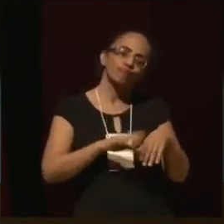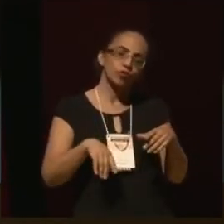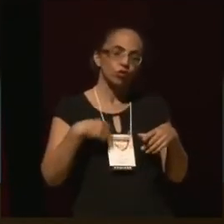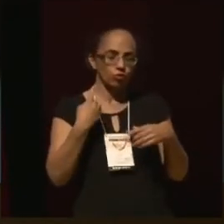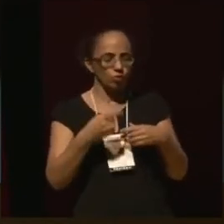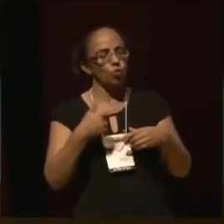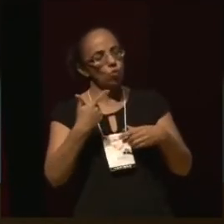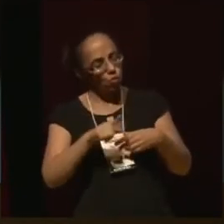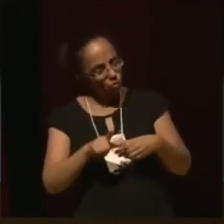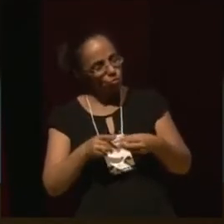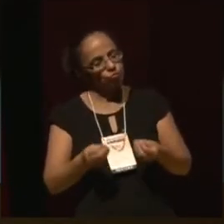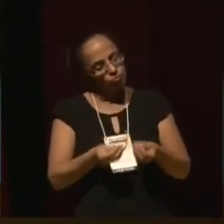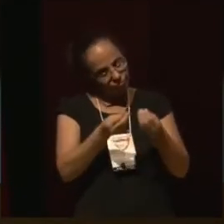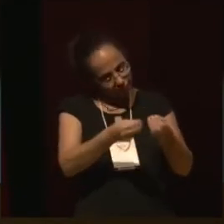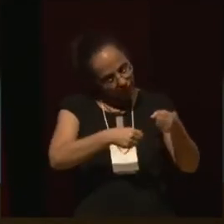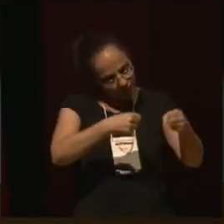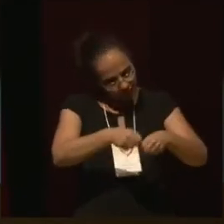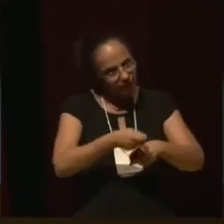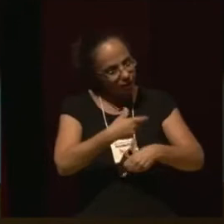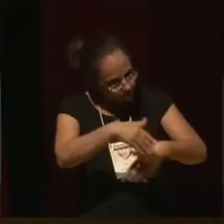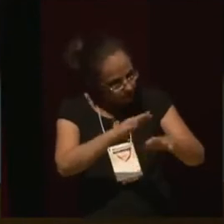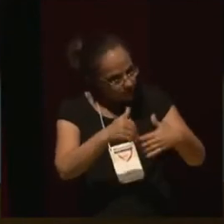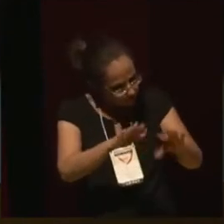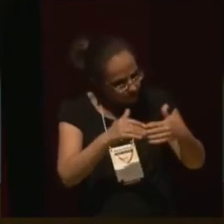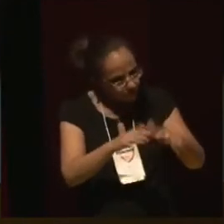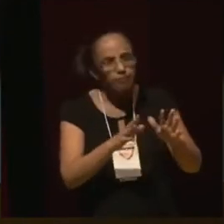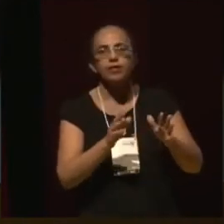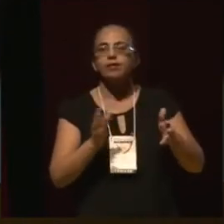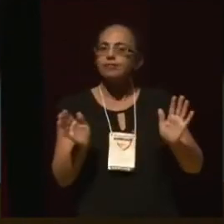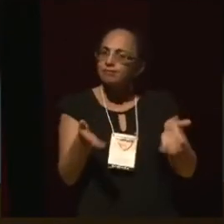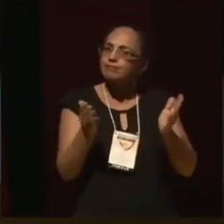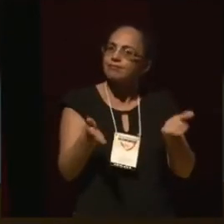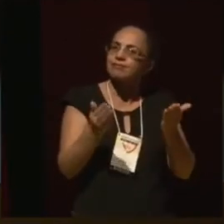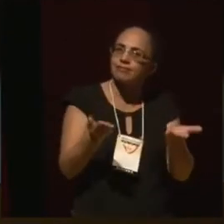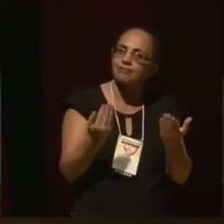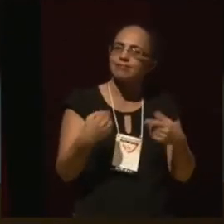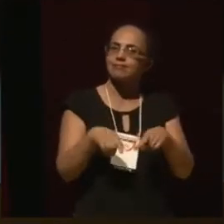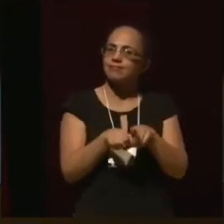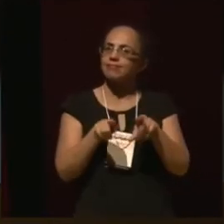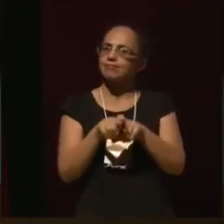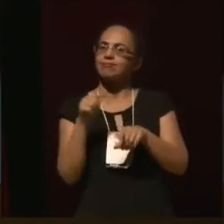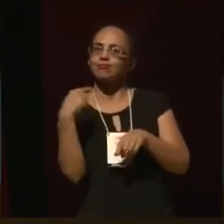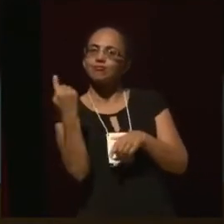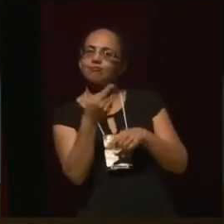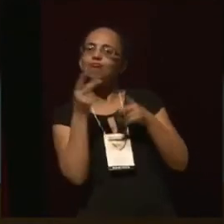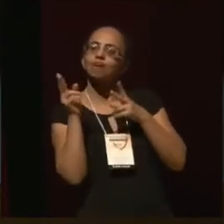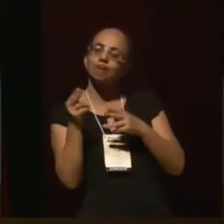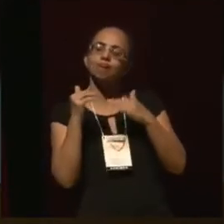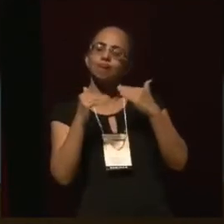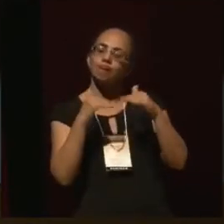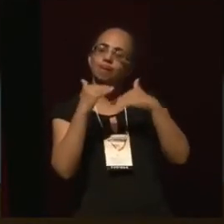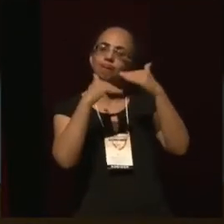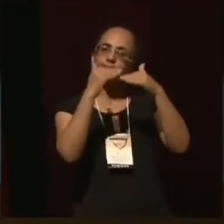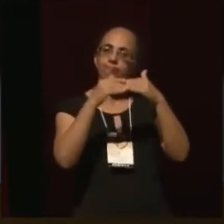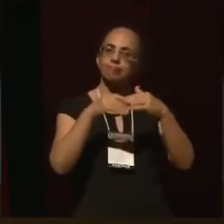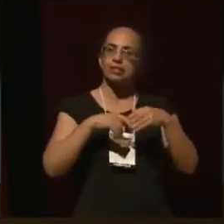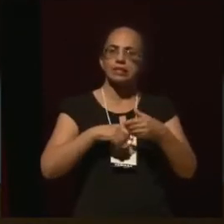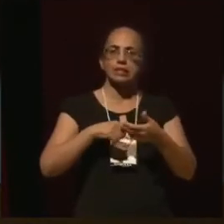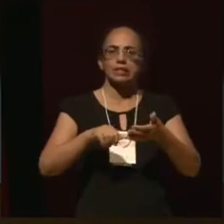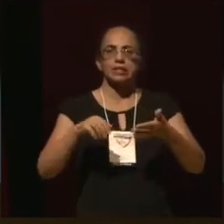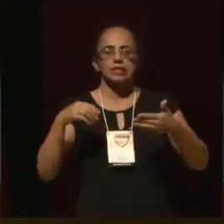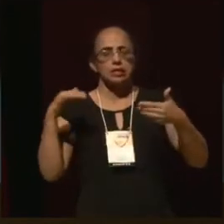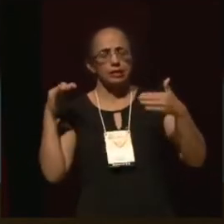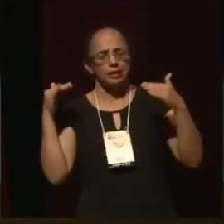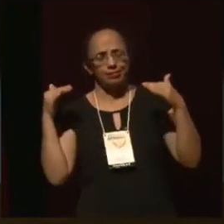para ela continuar caminhando. É assim que se dá o processo evolutivo nosso também. Num atrito com as adversidades,